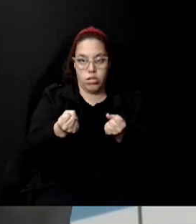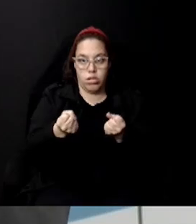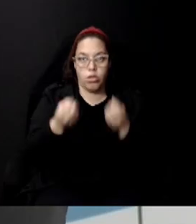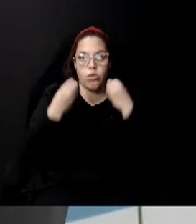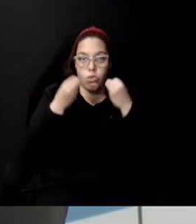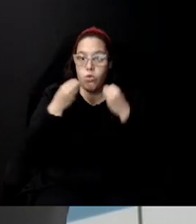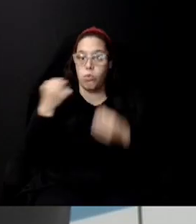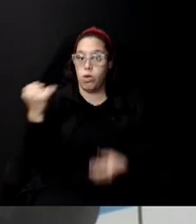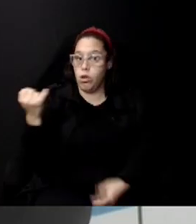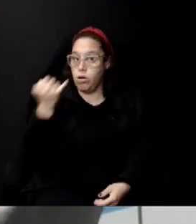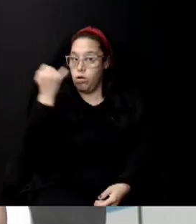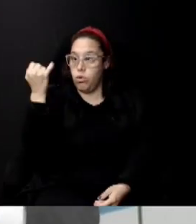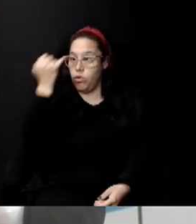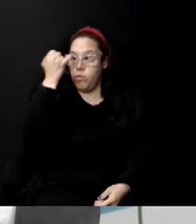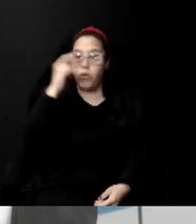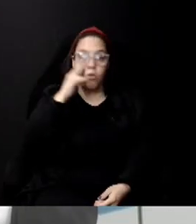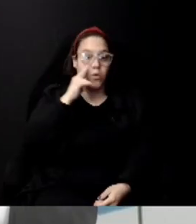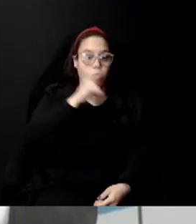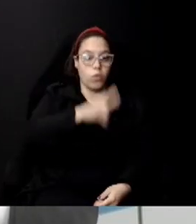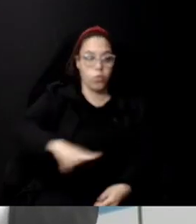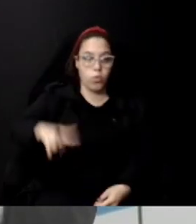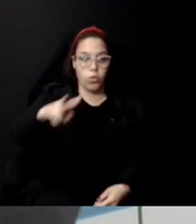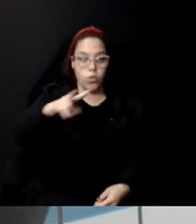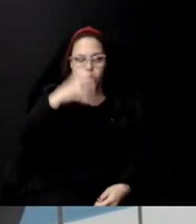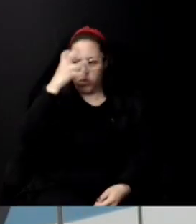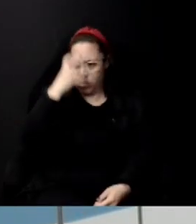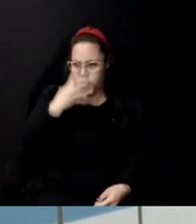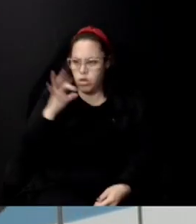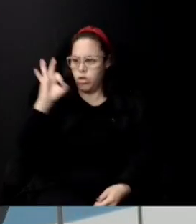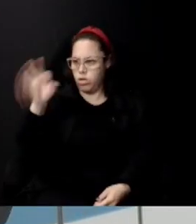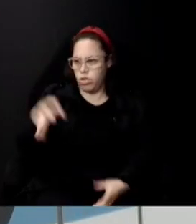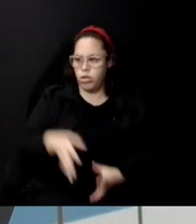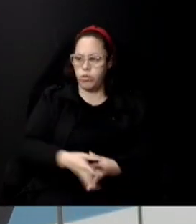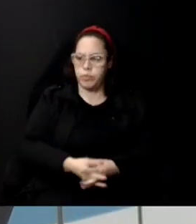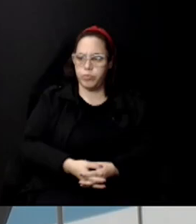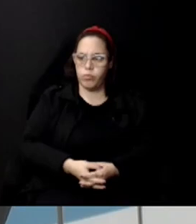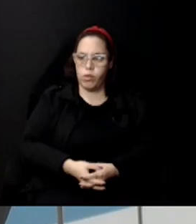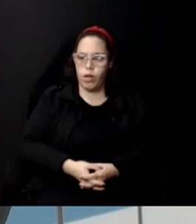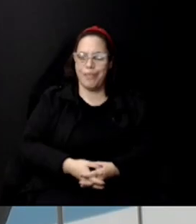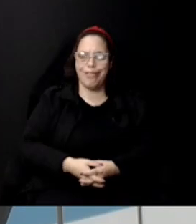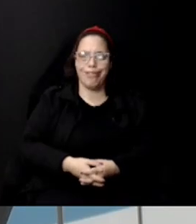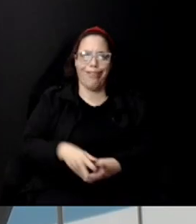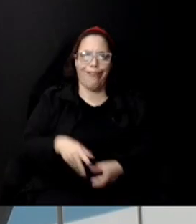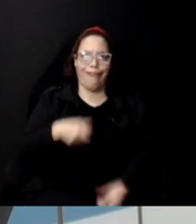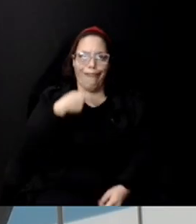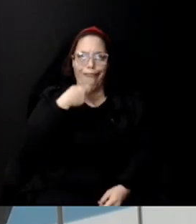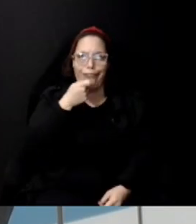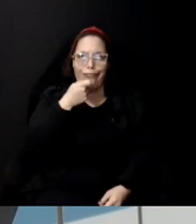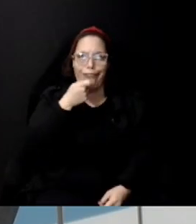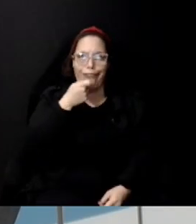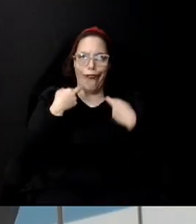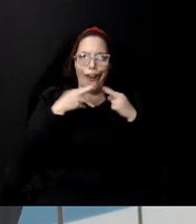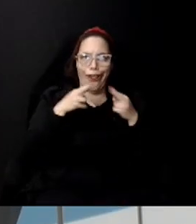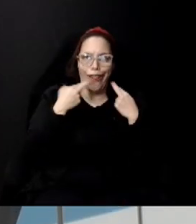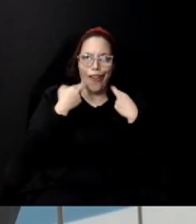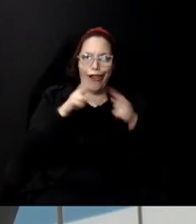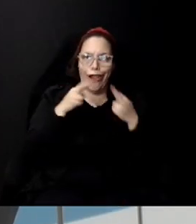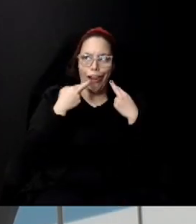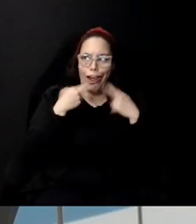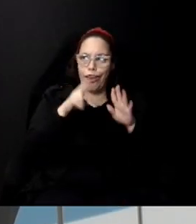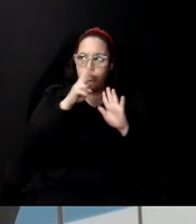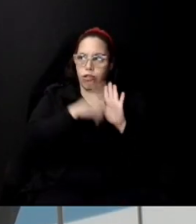e vistos com seriedade. Se eu critico o relatório que eu recebo para o meu país, com